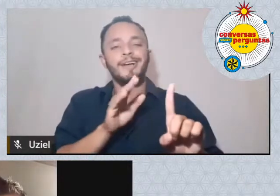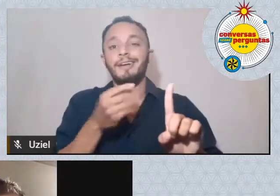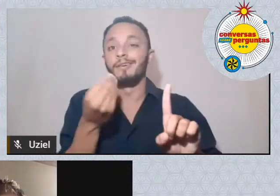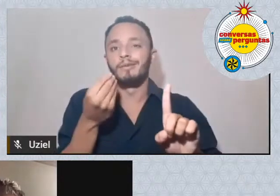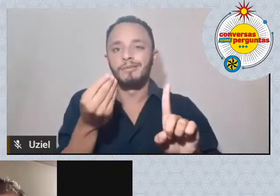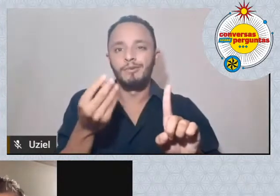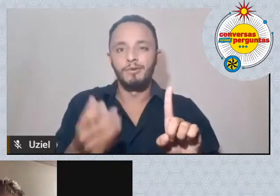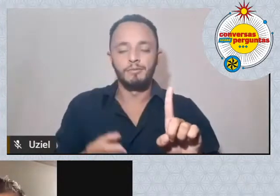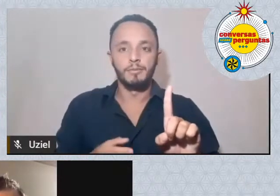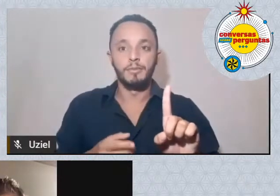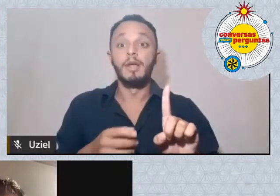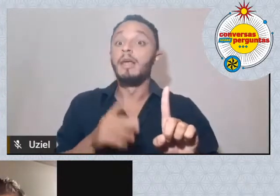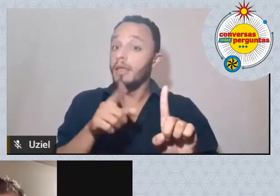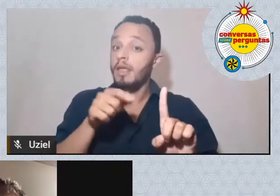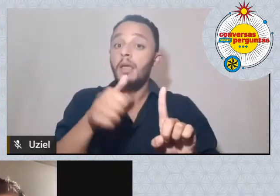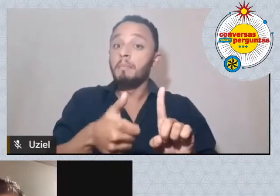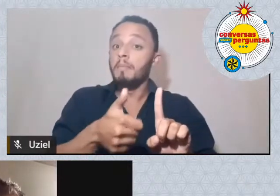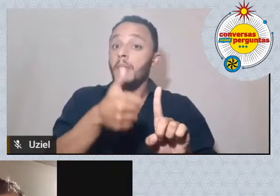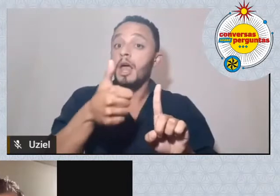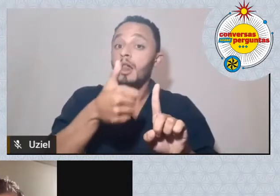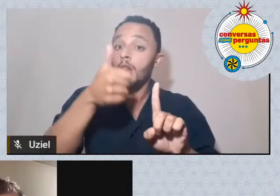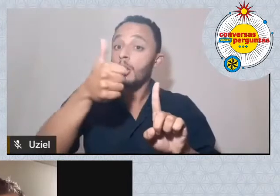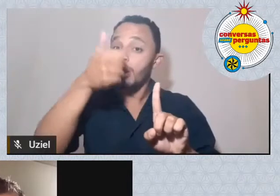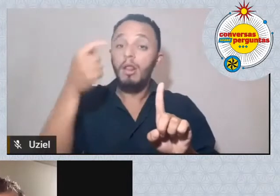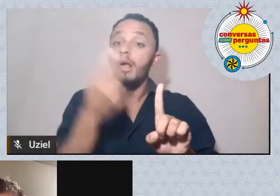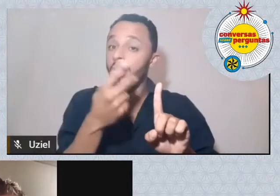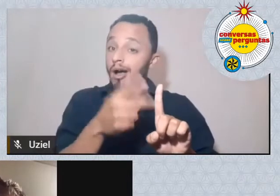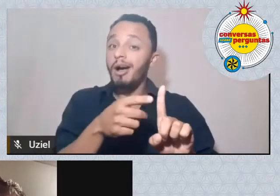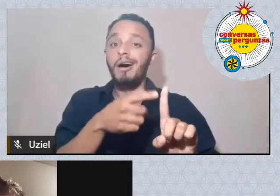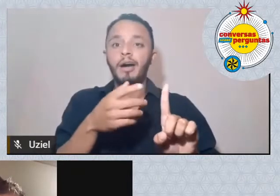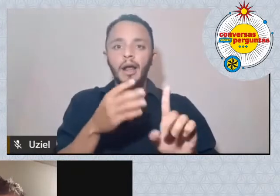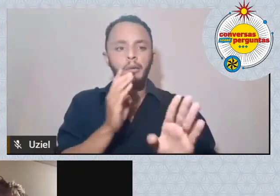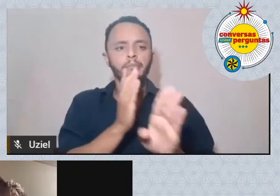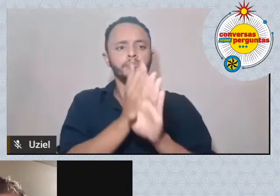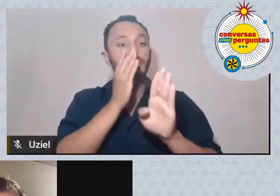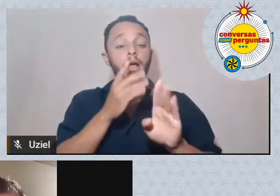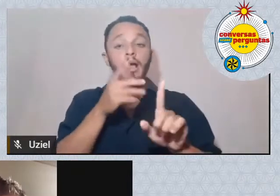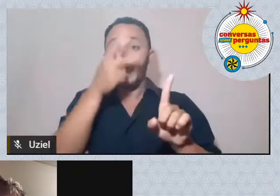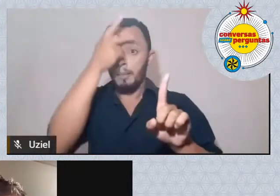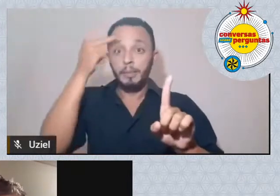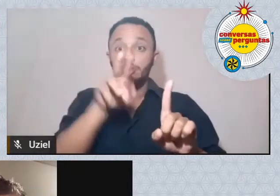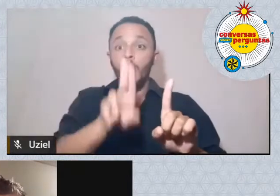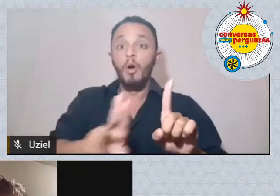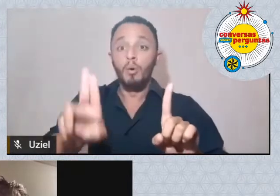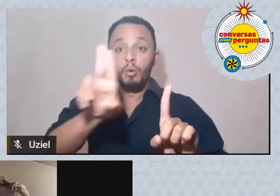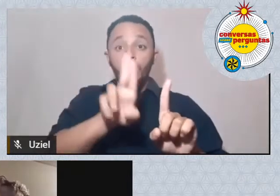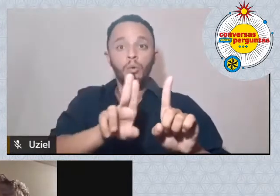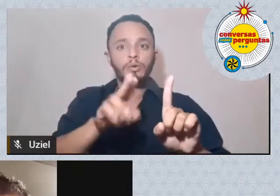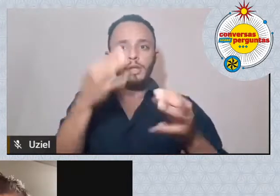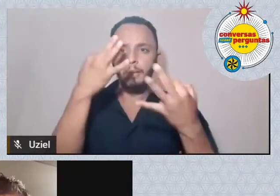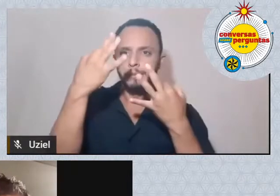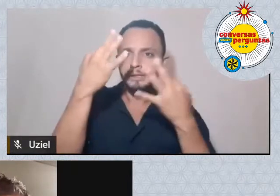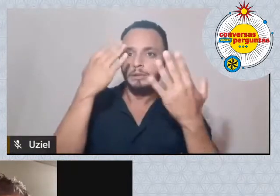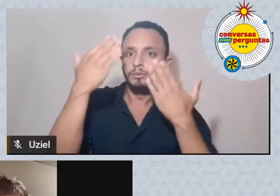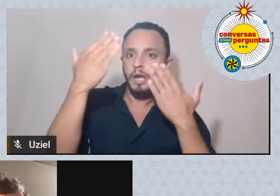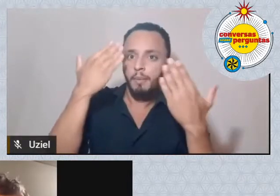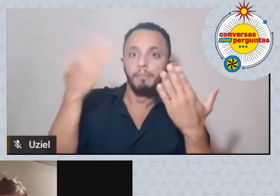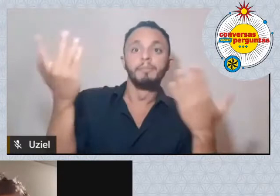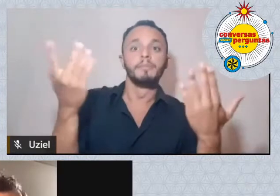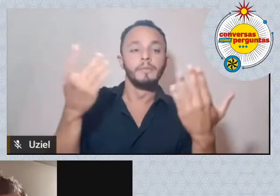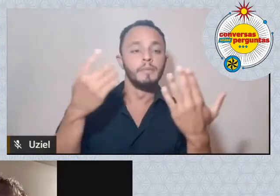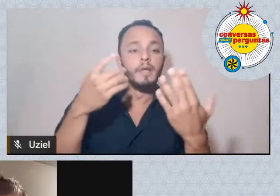resultados surpreendentes para a gente mesmo, de como as pessoas elas usam a psicoterapia, elas usam bem a